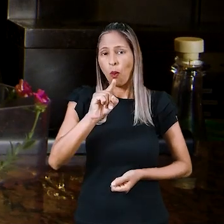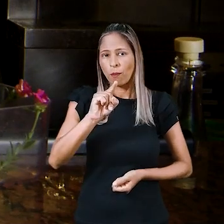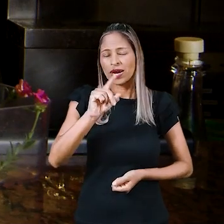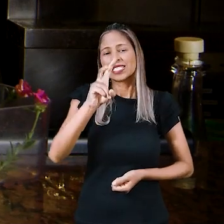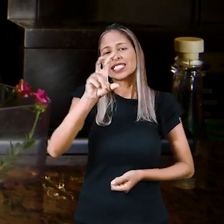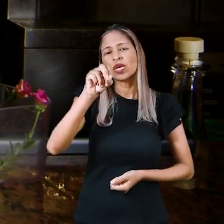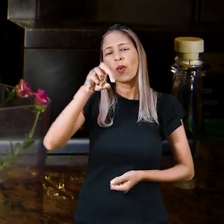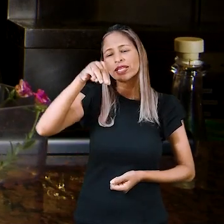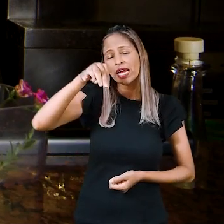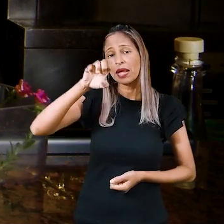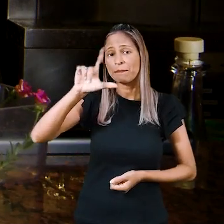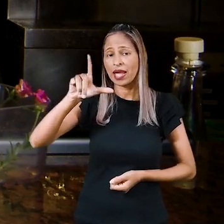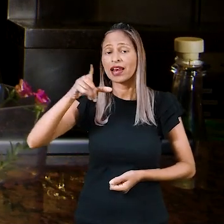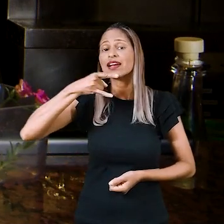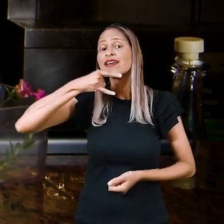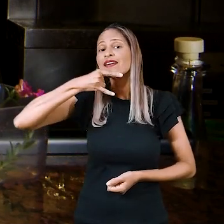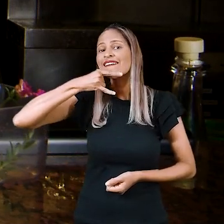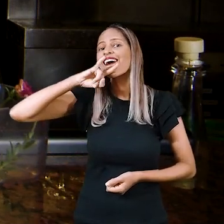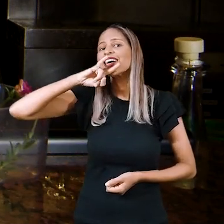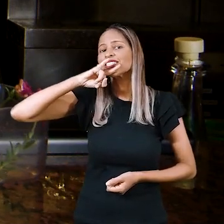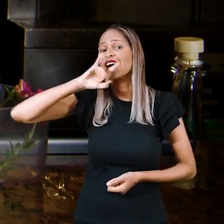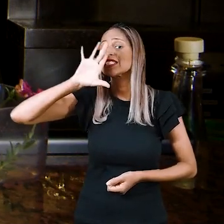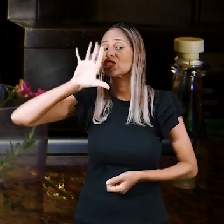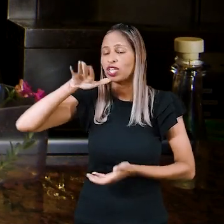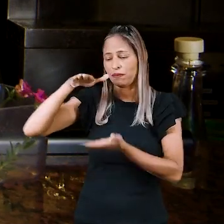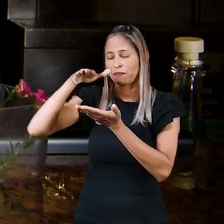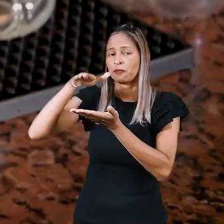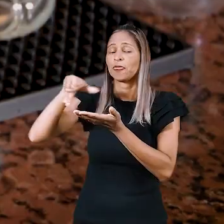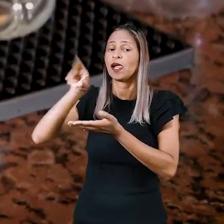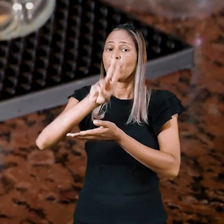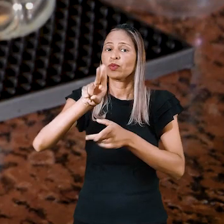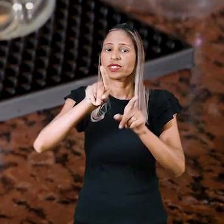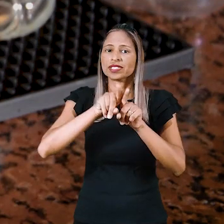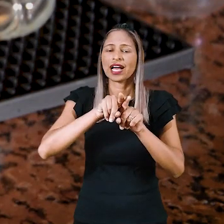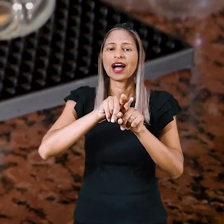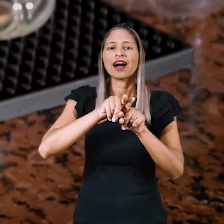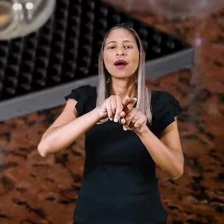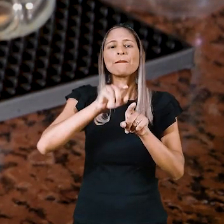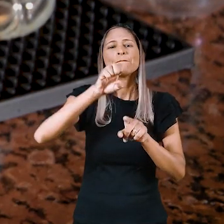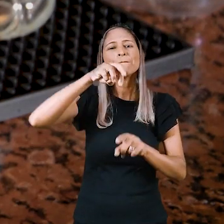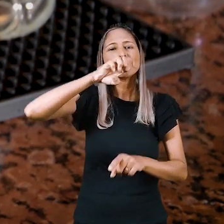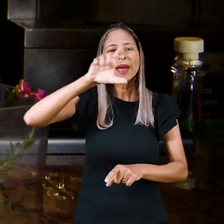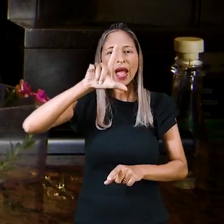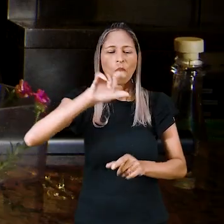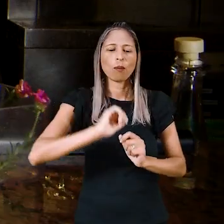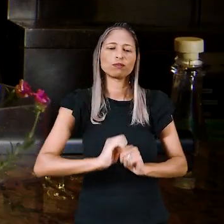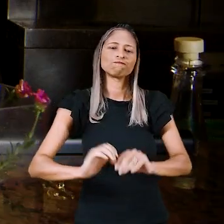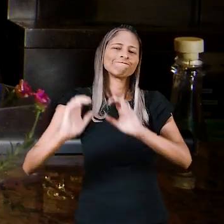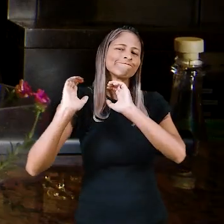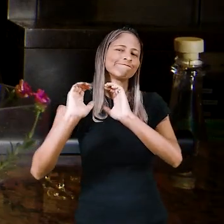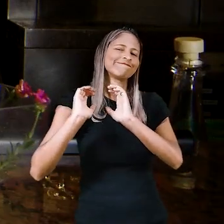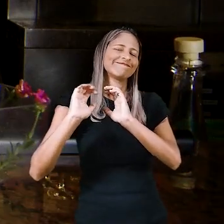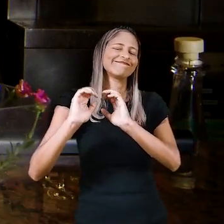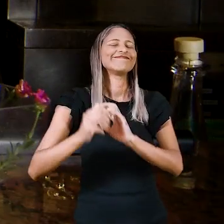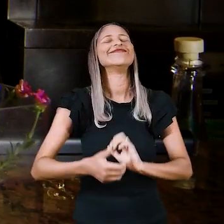uma medida 50 ml da cachaça já infusionada. Vou usar um xaropinho de mel.